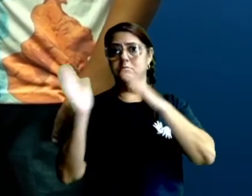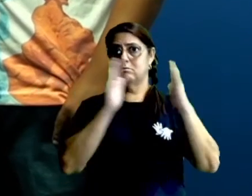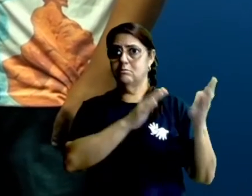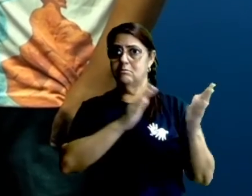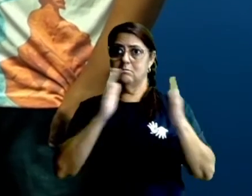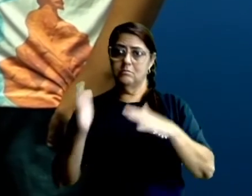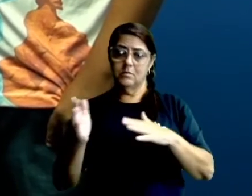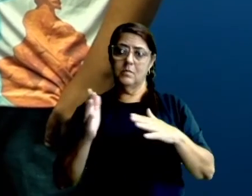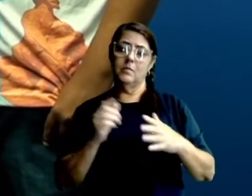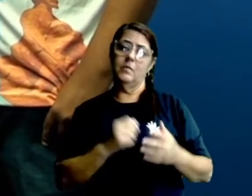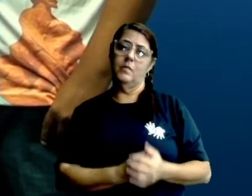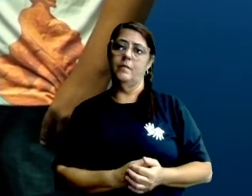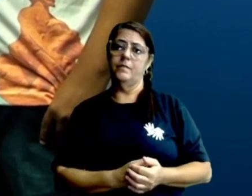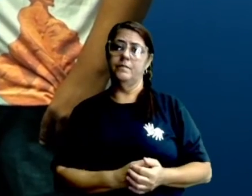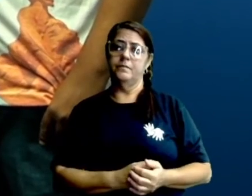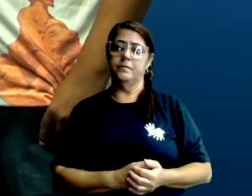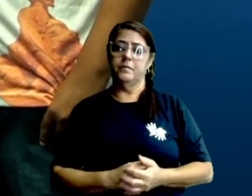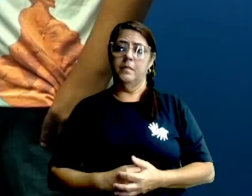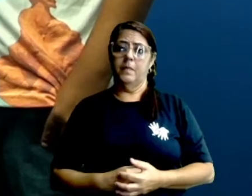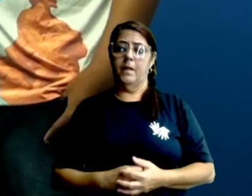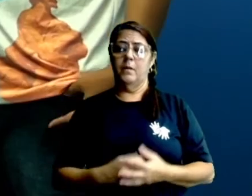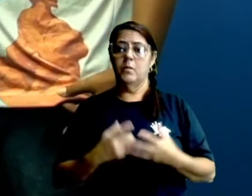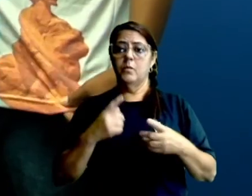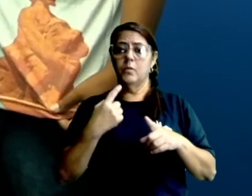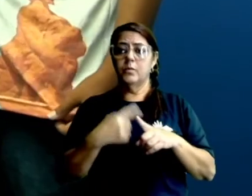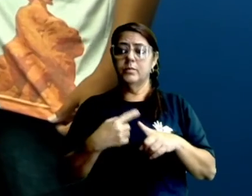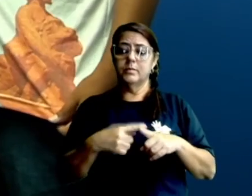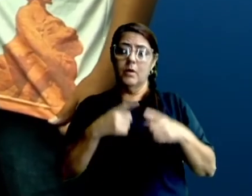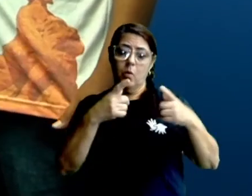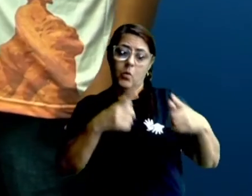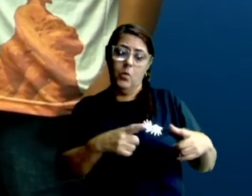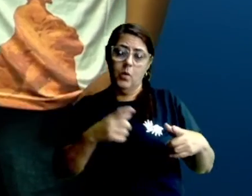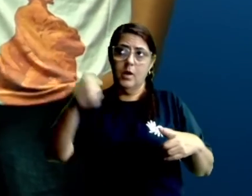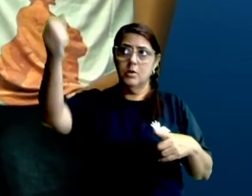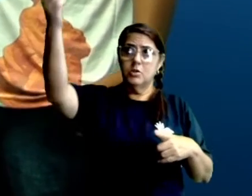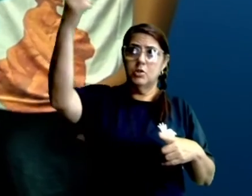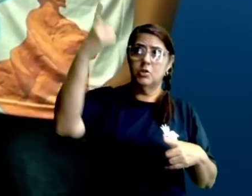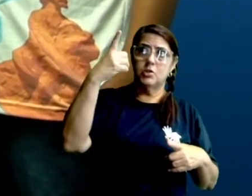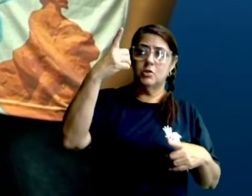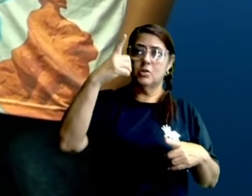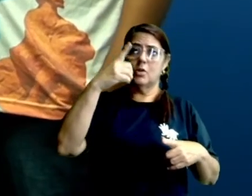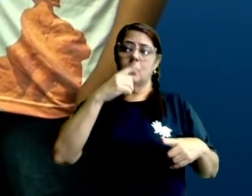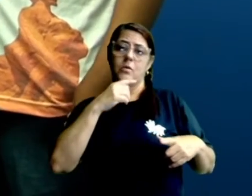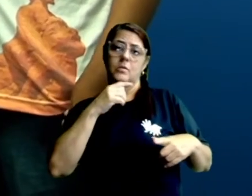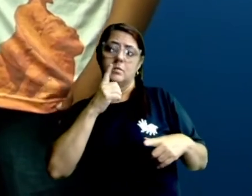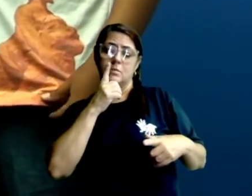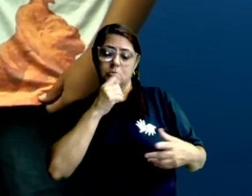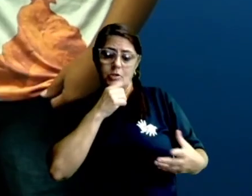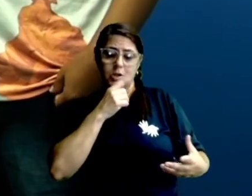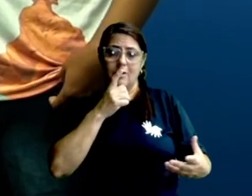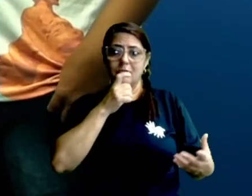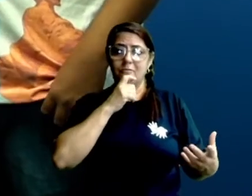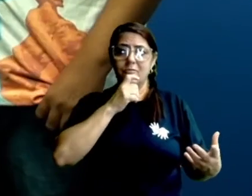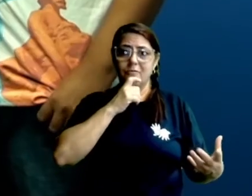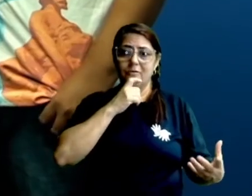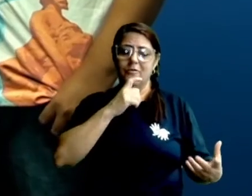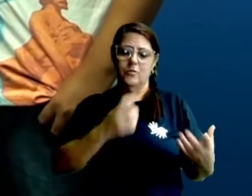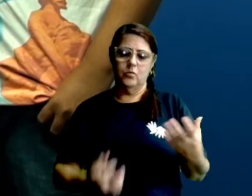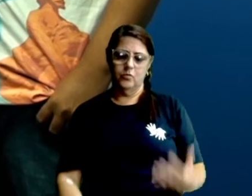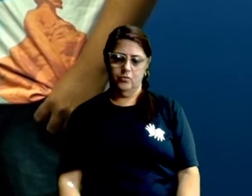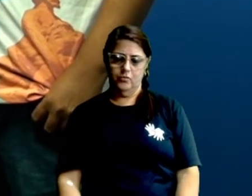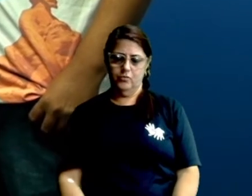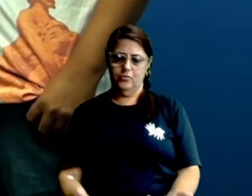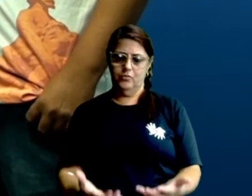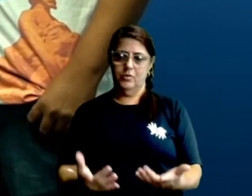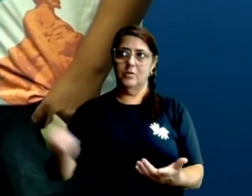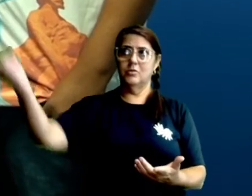muito dessa umidade, né? O sol aquece as águas do oceano, esse vapor